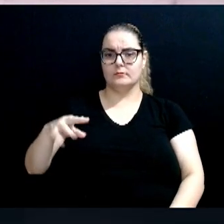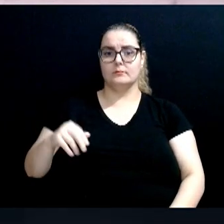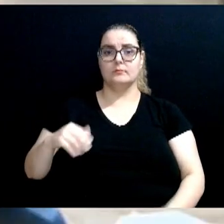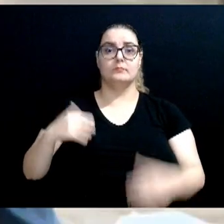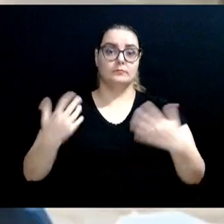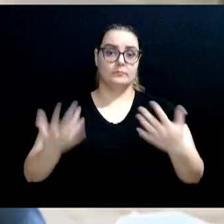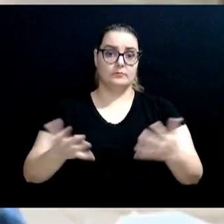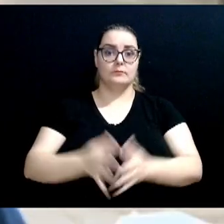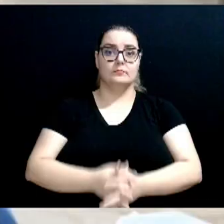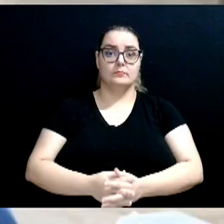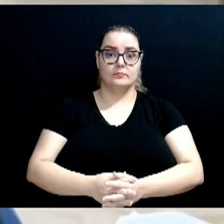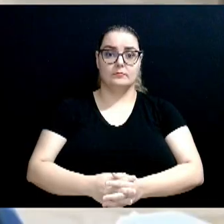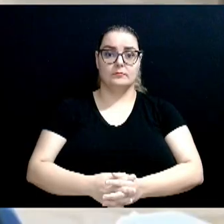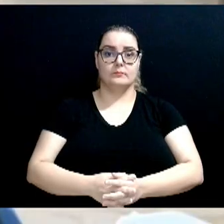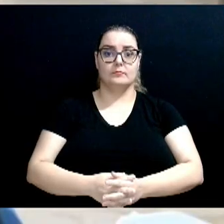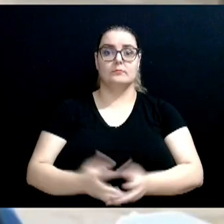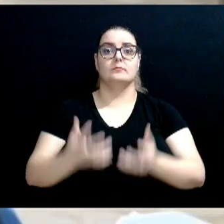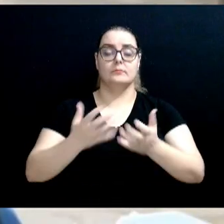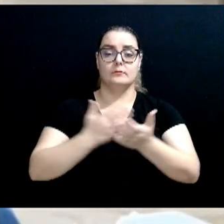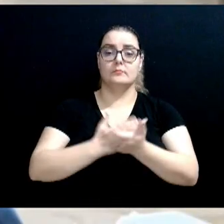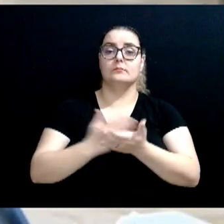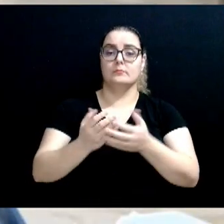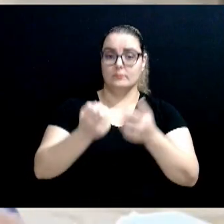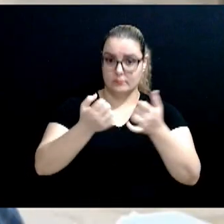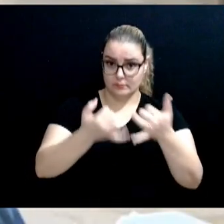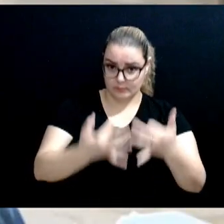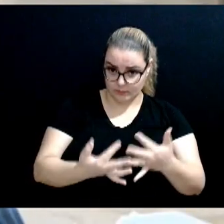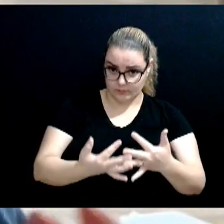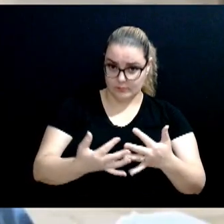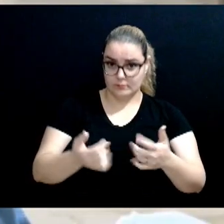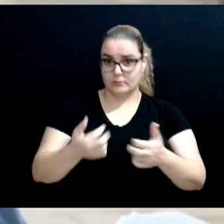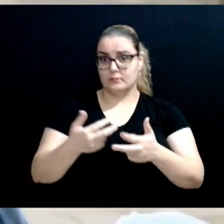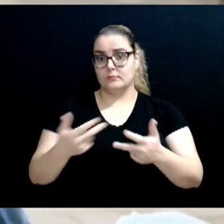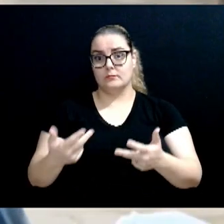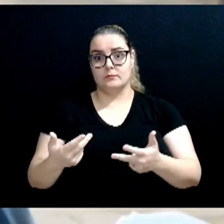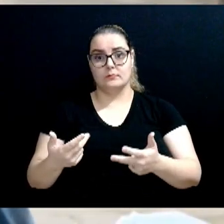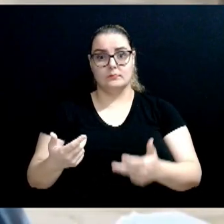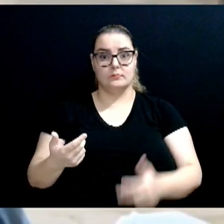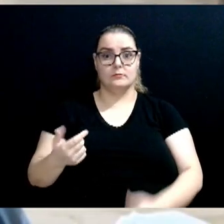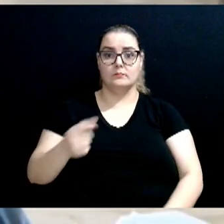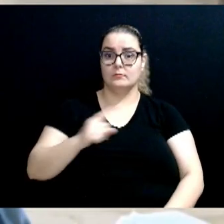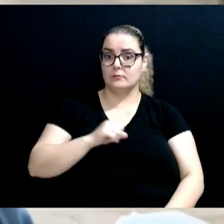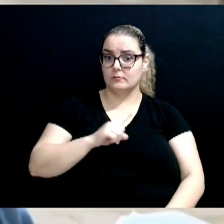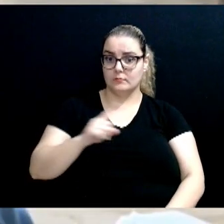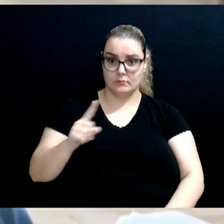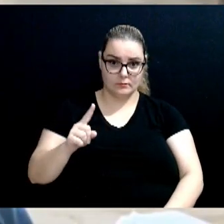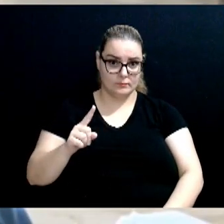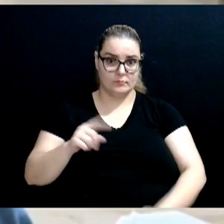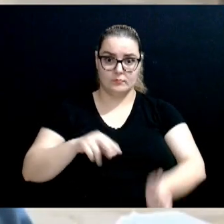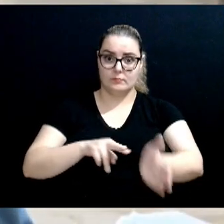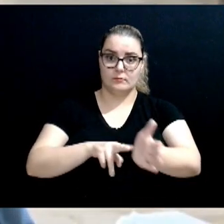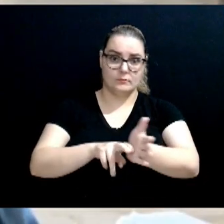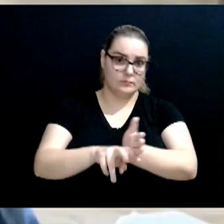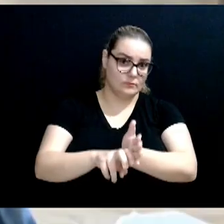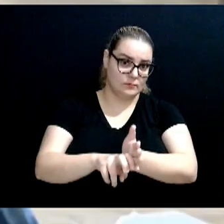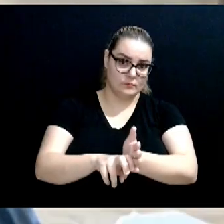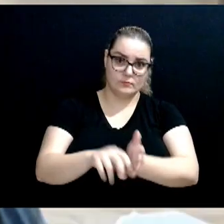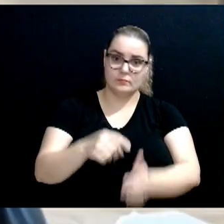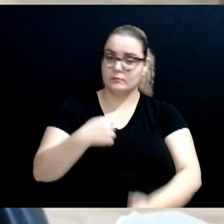Eu queria começar só esclarecendo uma coisa. Eu não vou aqui fazer um diagnóstico, porque um